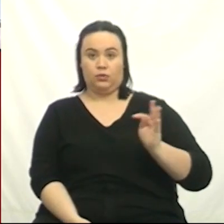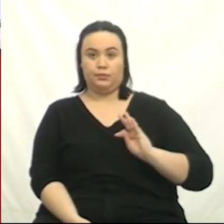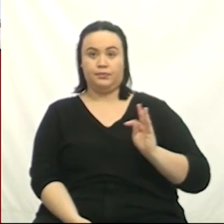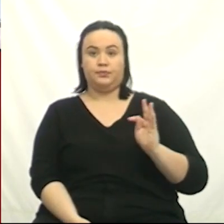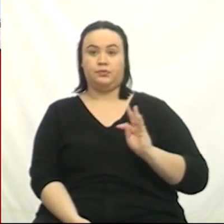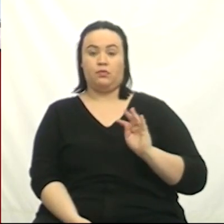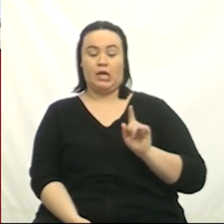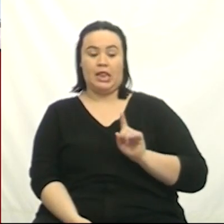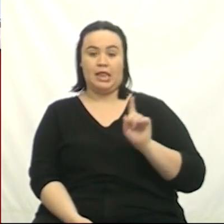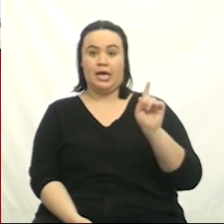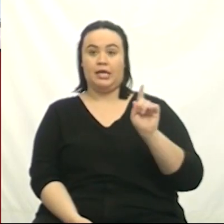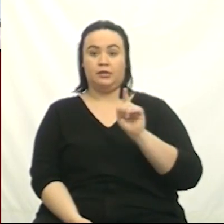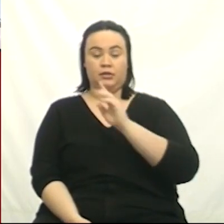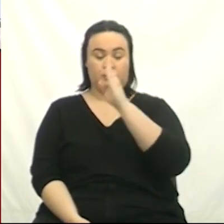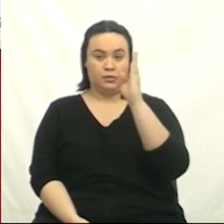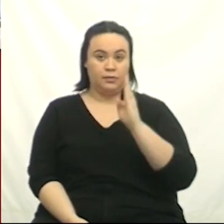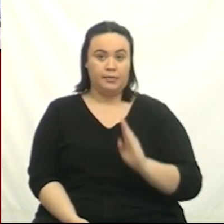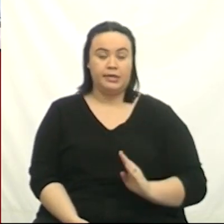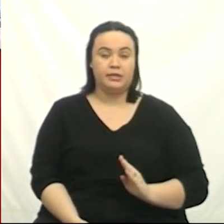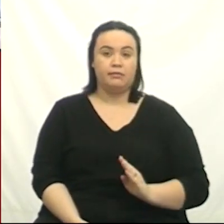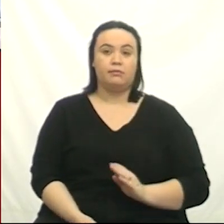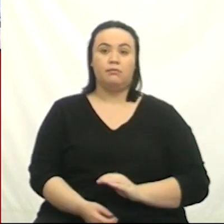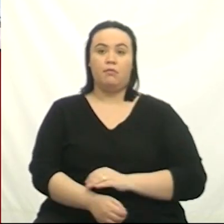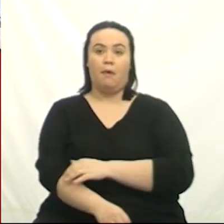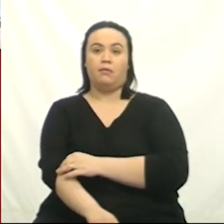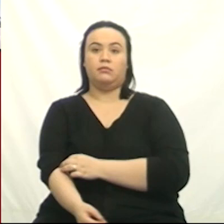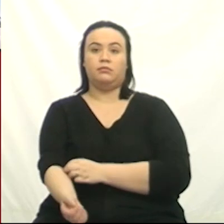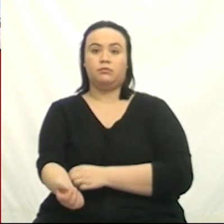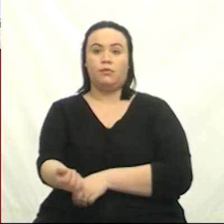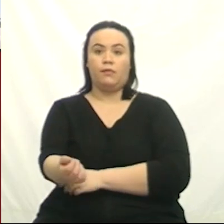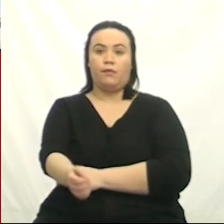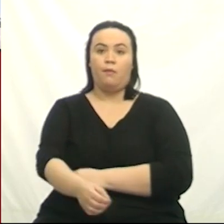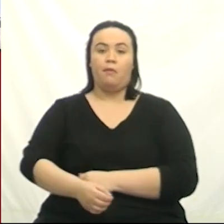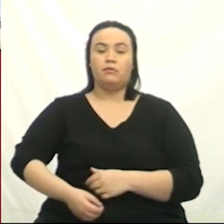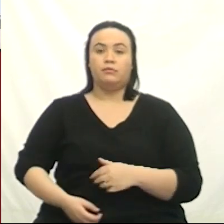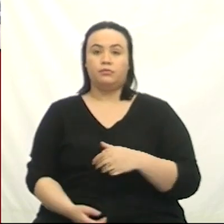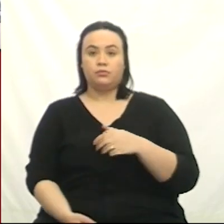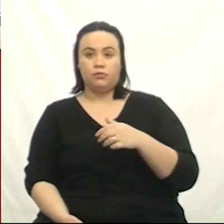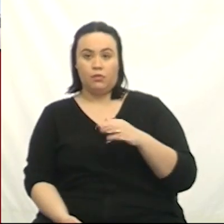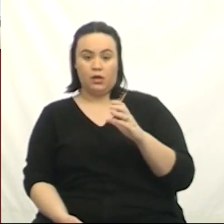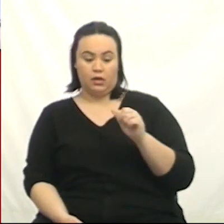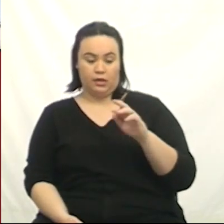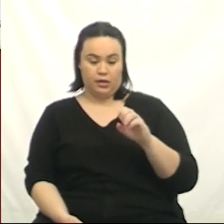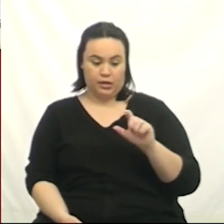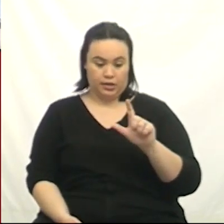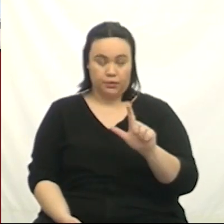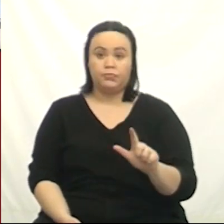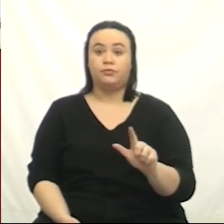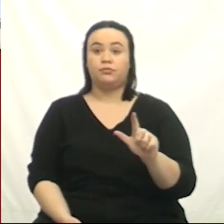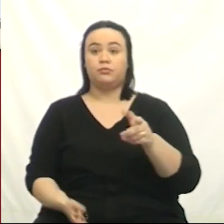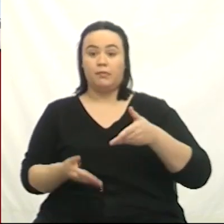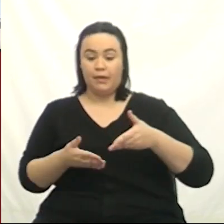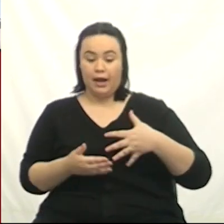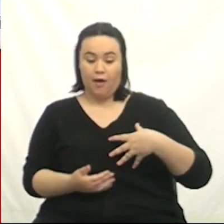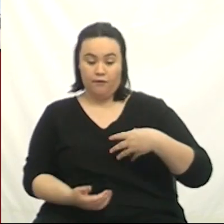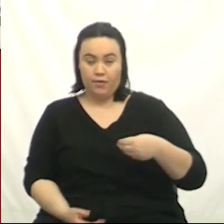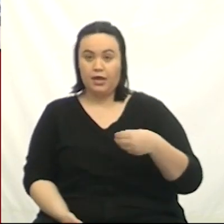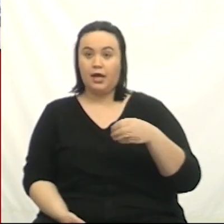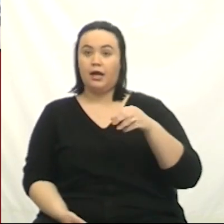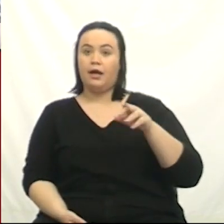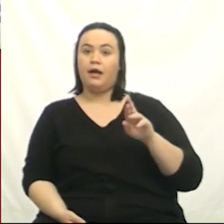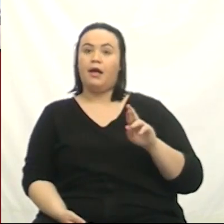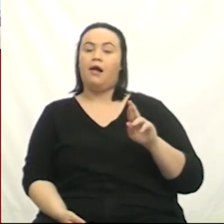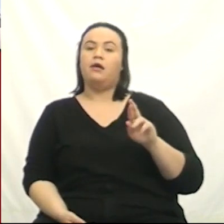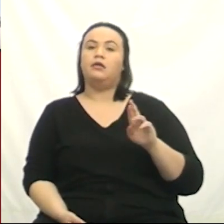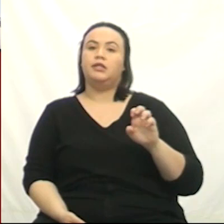Está lá na Seleção Brasileira. A Carol é filha da Regina, que é professora também de boxe, e, parabenizando